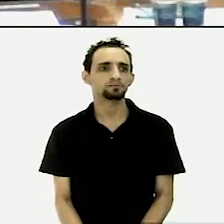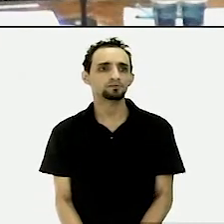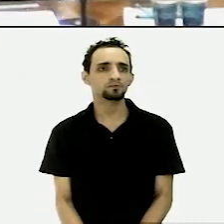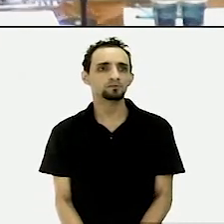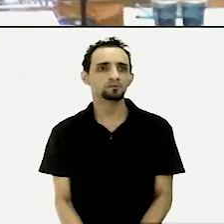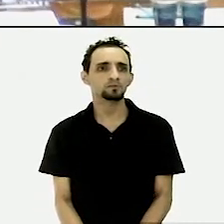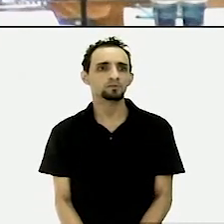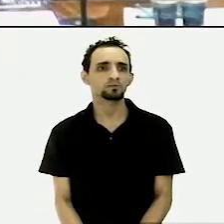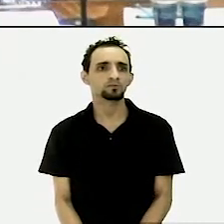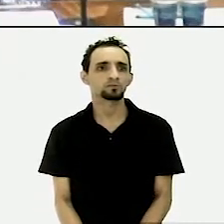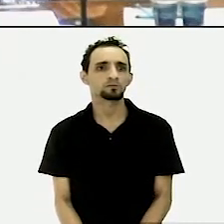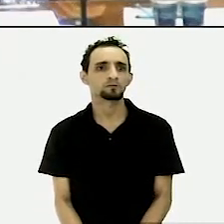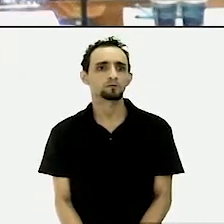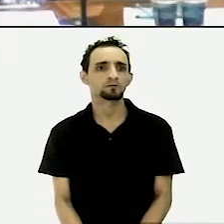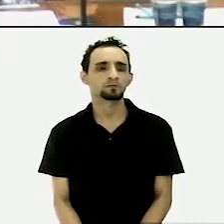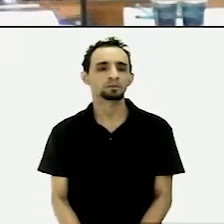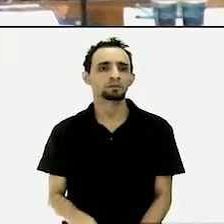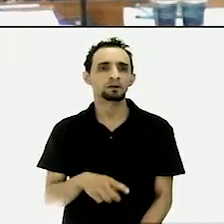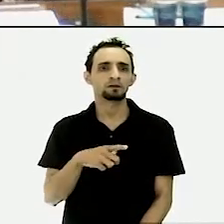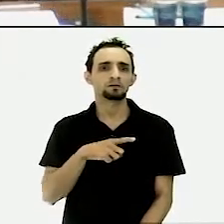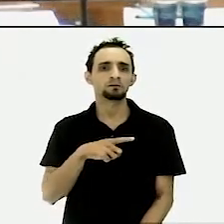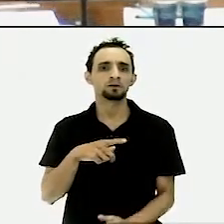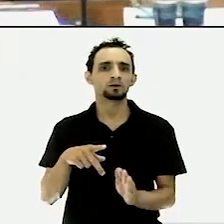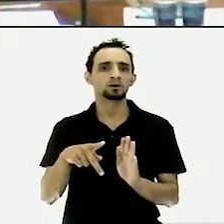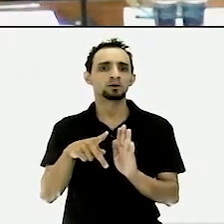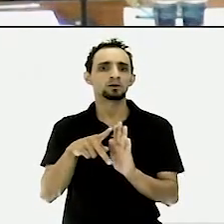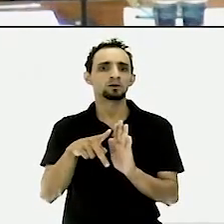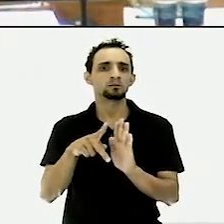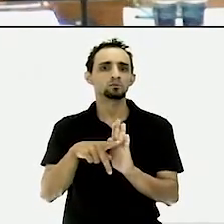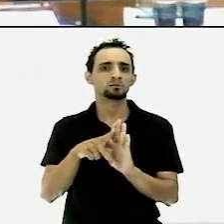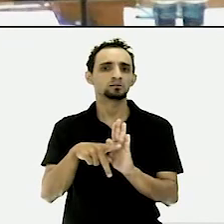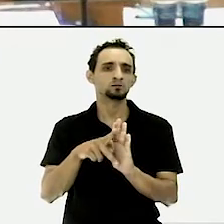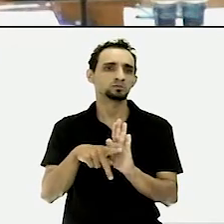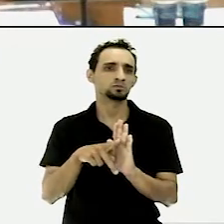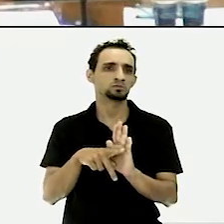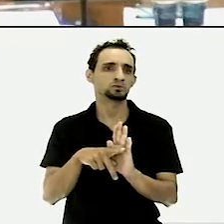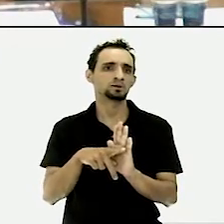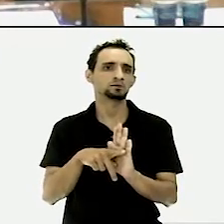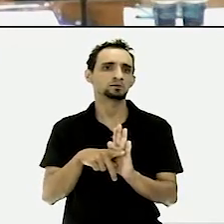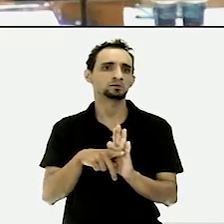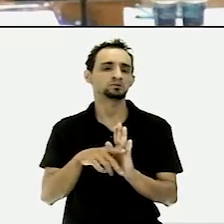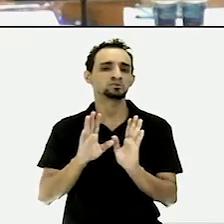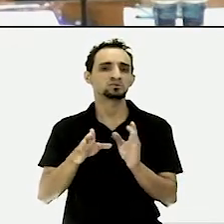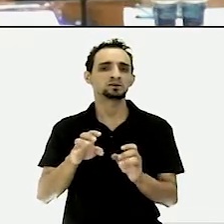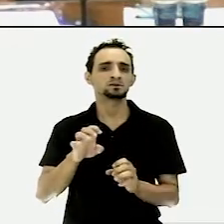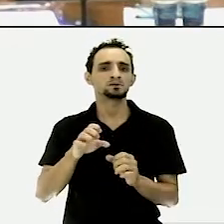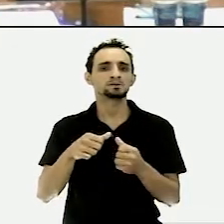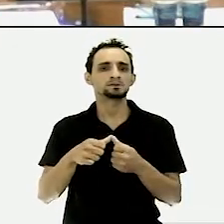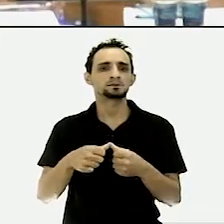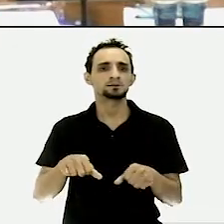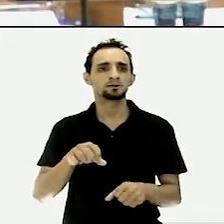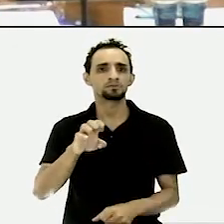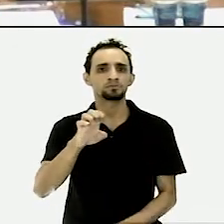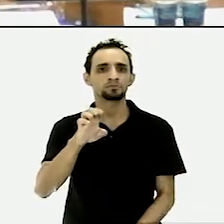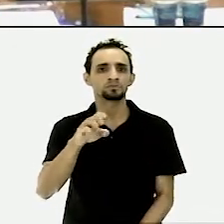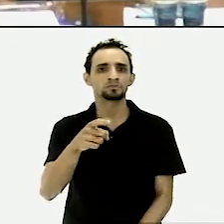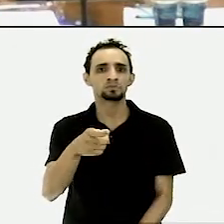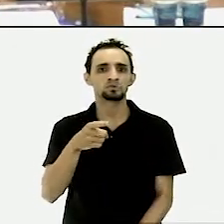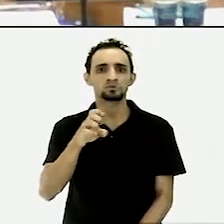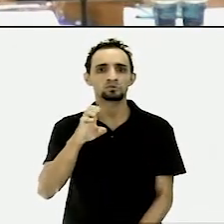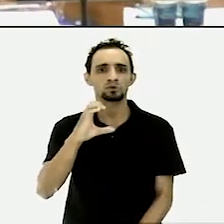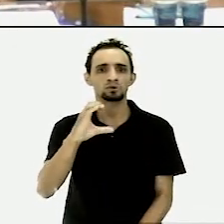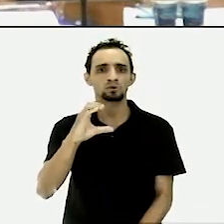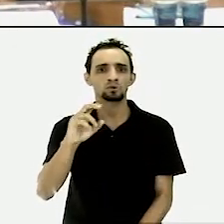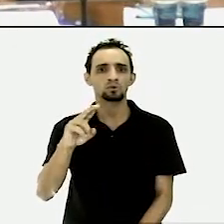Como eu falei, é o projeto do orçamento. Eu vou encaminhar também para as comissões. Aí os vereadores, nós vamos se reunir também